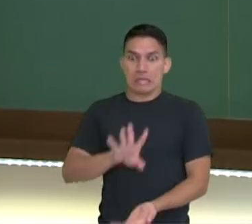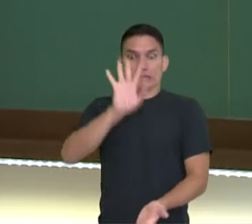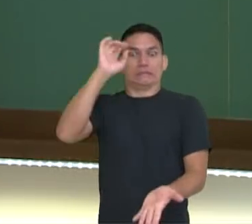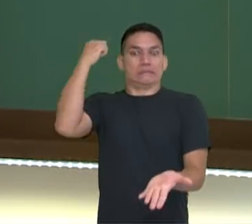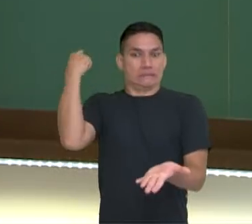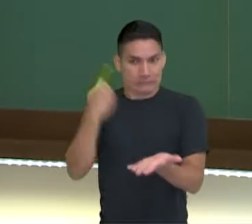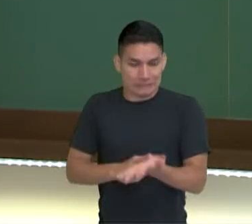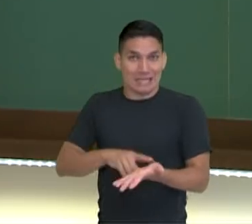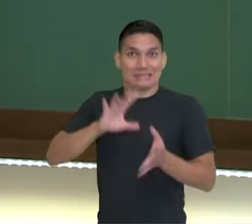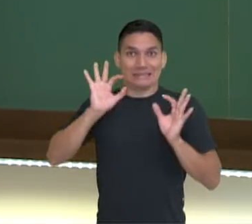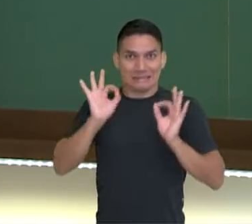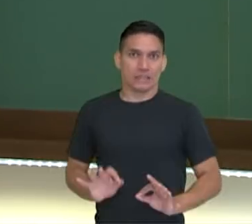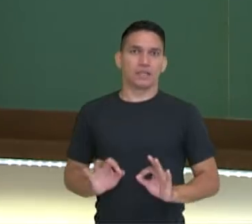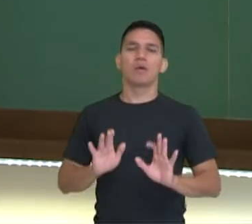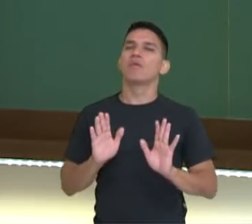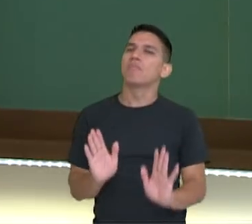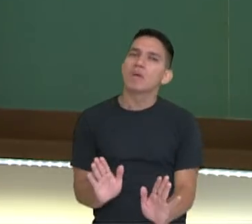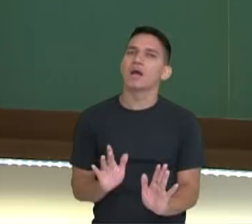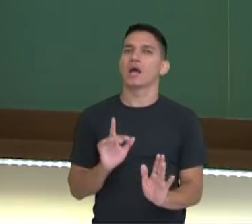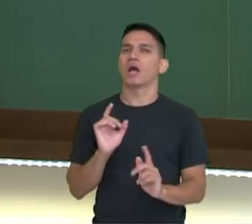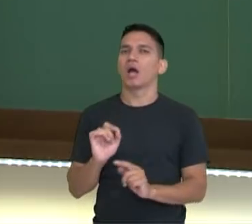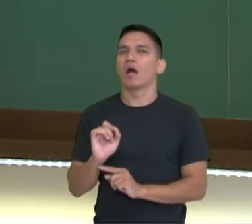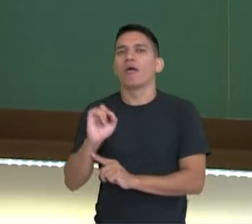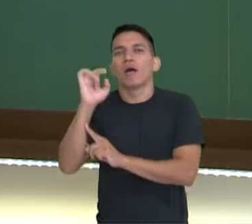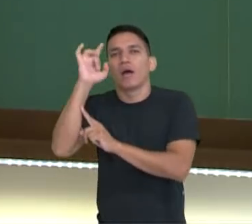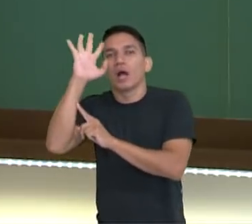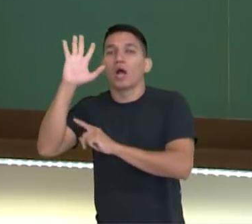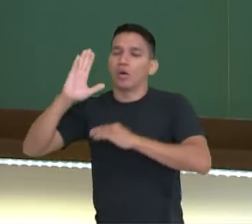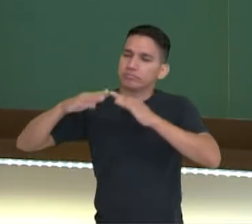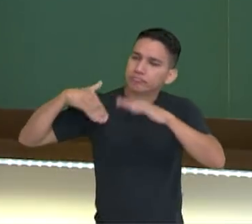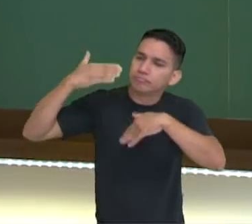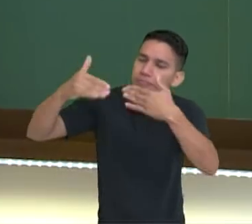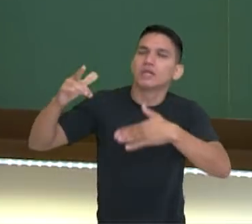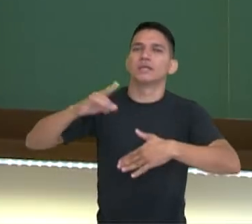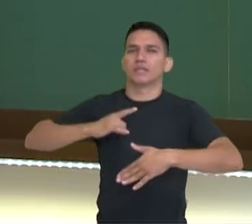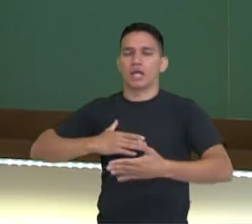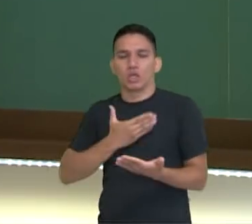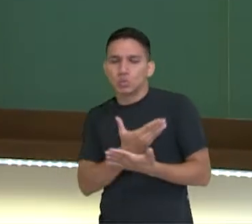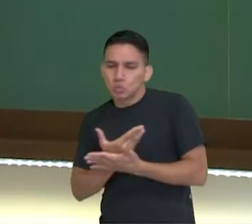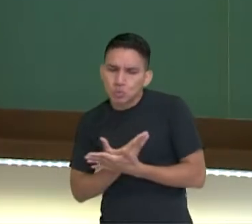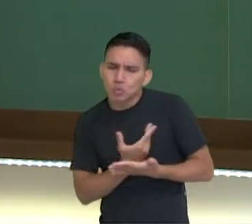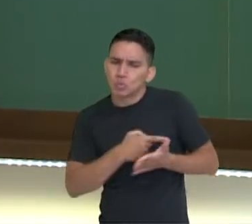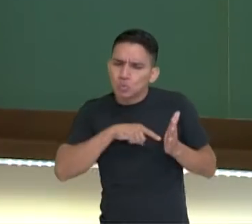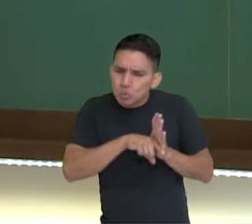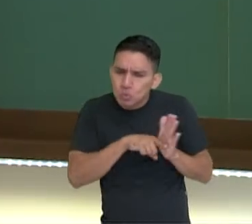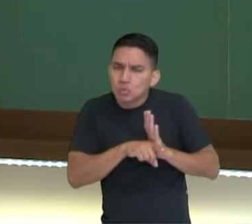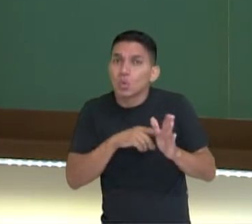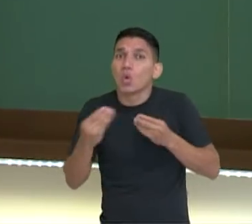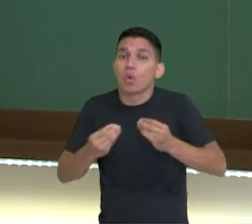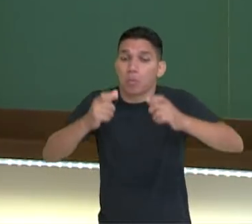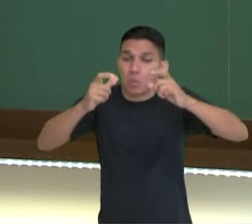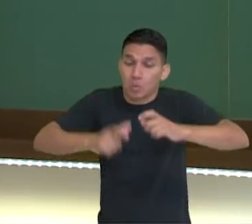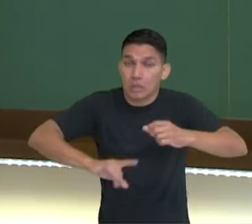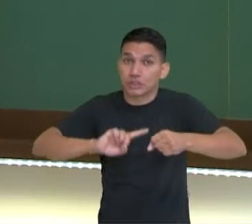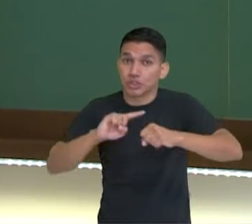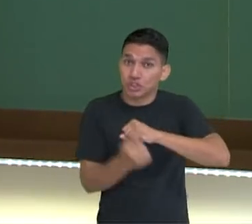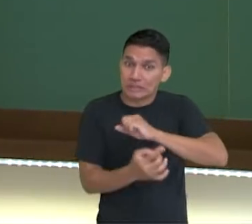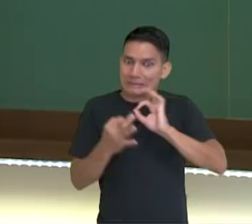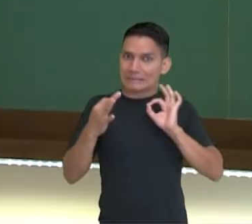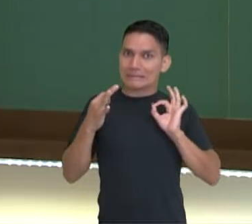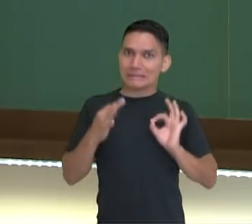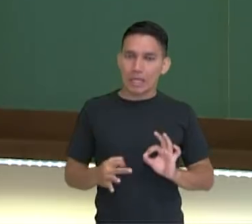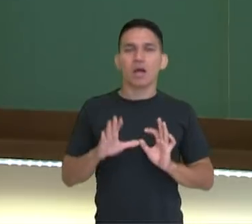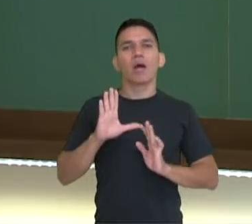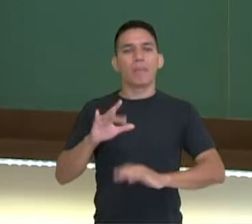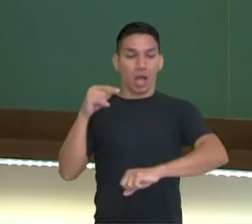de localização. Mais tarde são desenvolvidos outros estudos para nos dar a localização geográfica com exatidão.